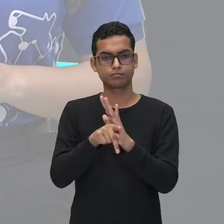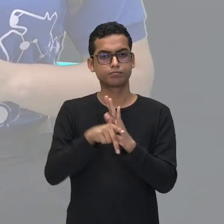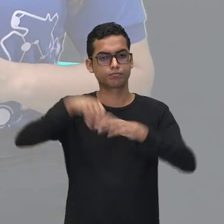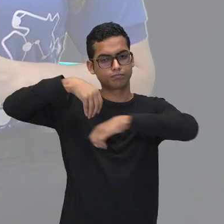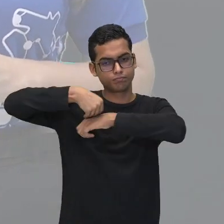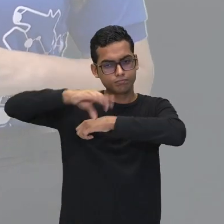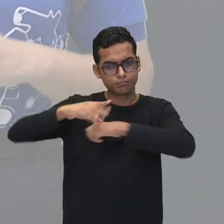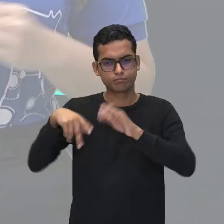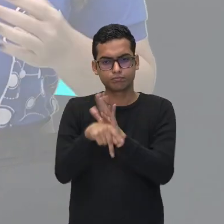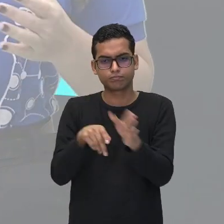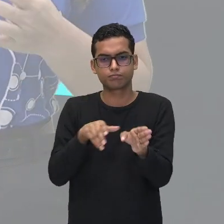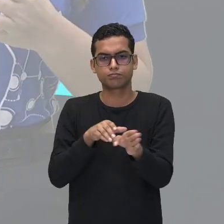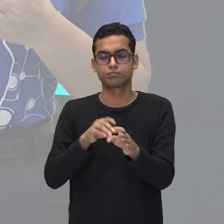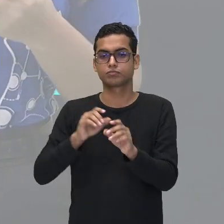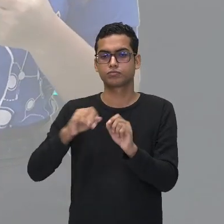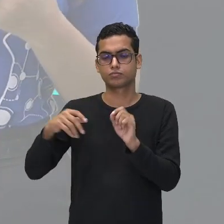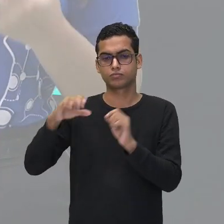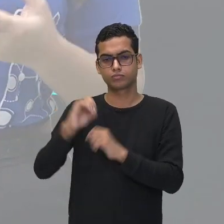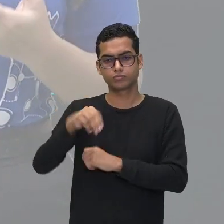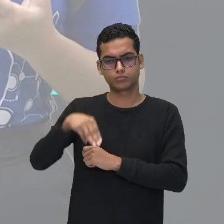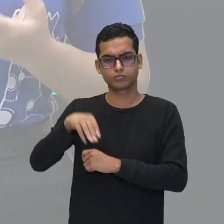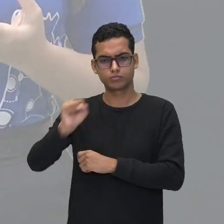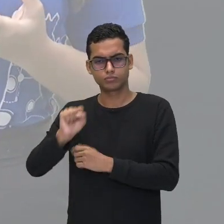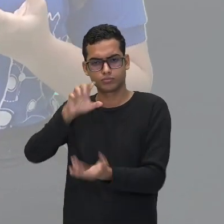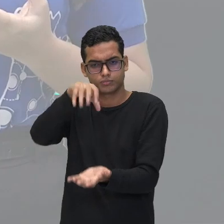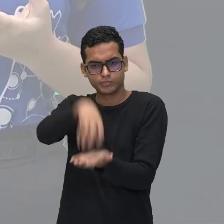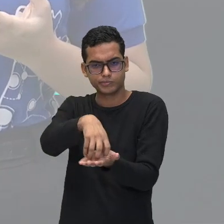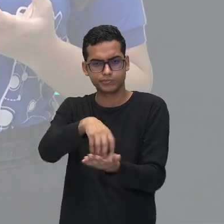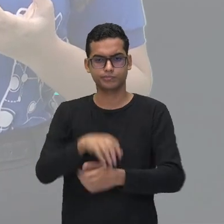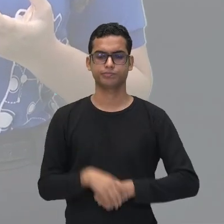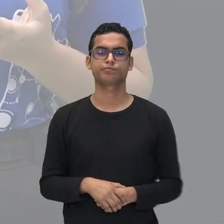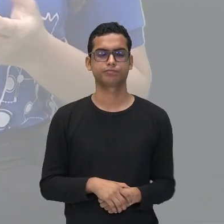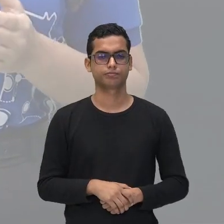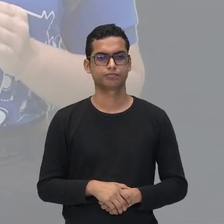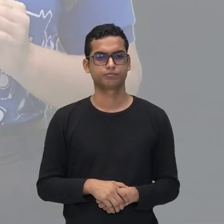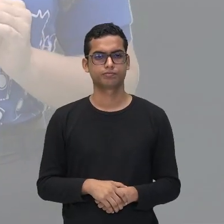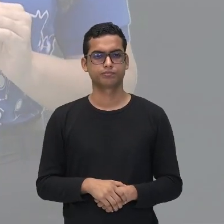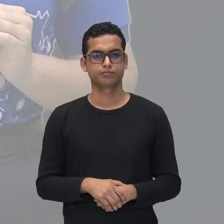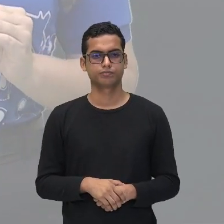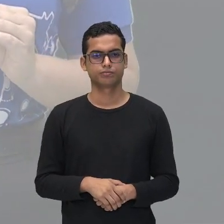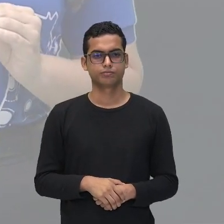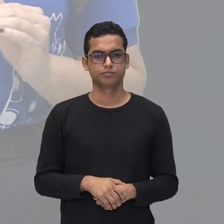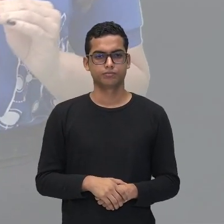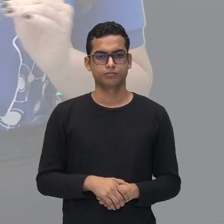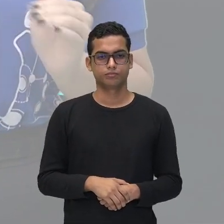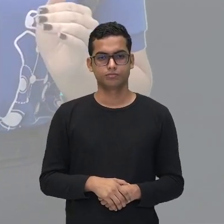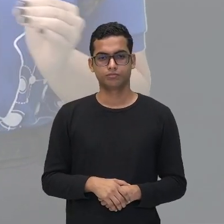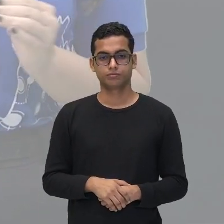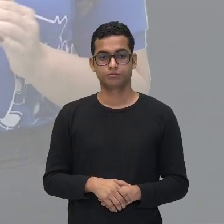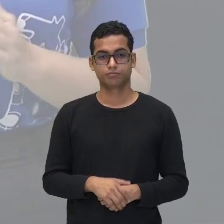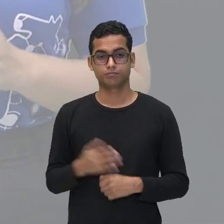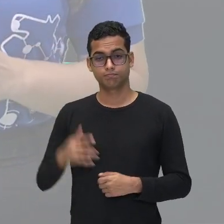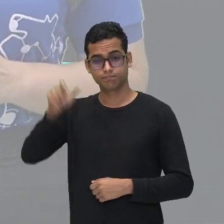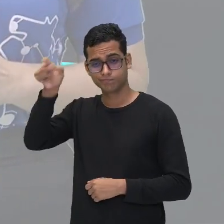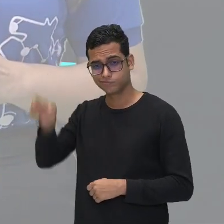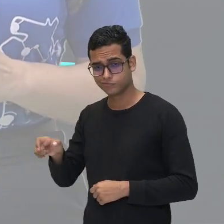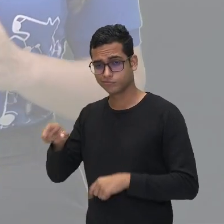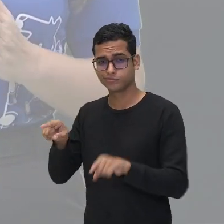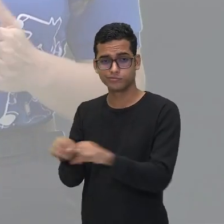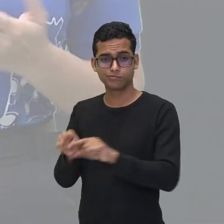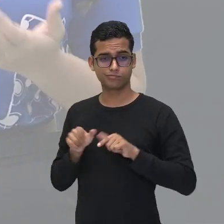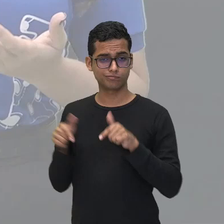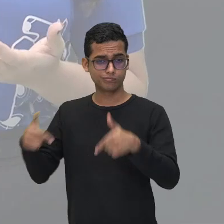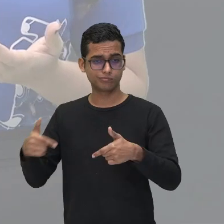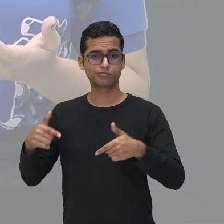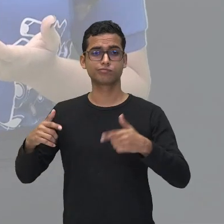OMS, né? Uma pessoa, para ela ser considerada fisicamente ativa, né, o mínimo que ela tem que fazer durante a sua semana